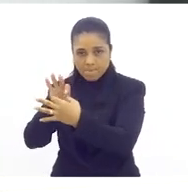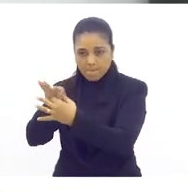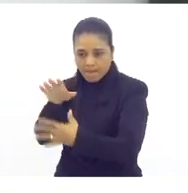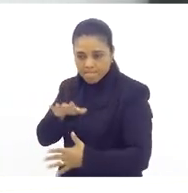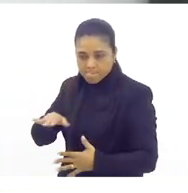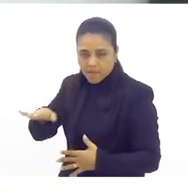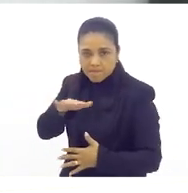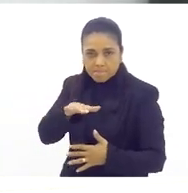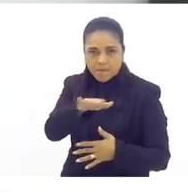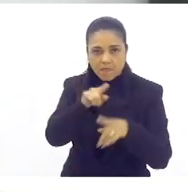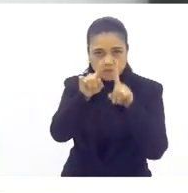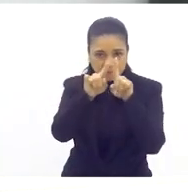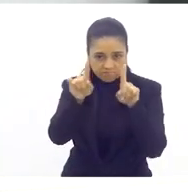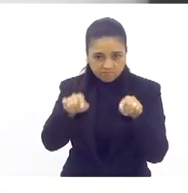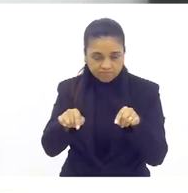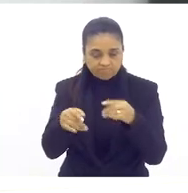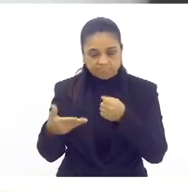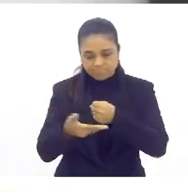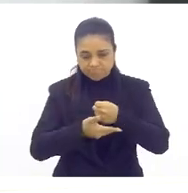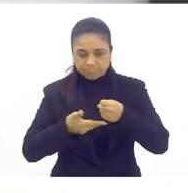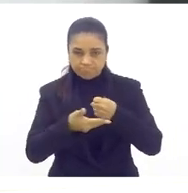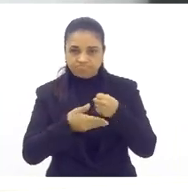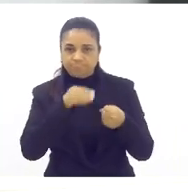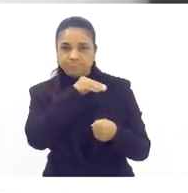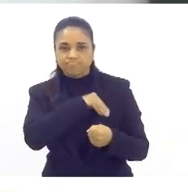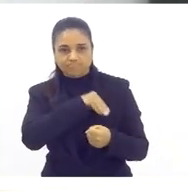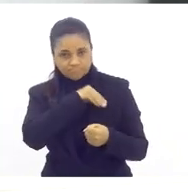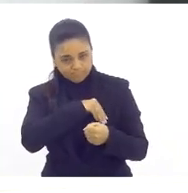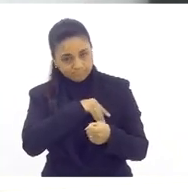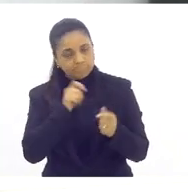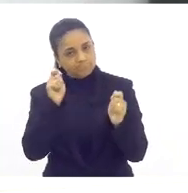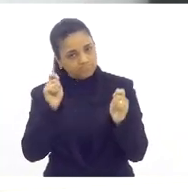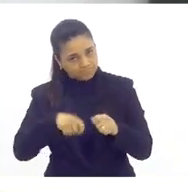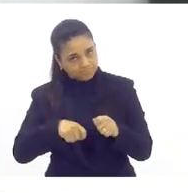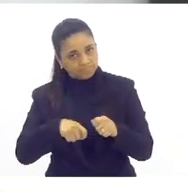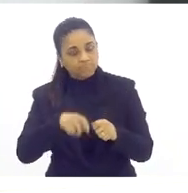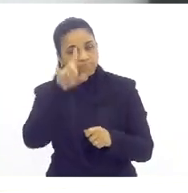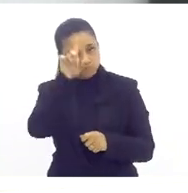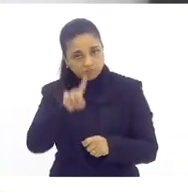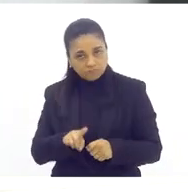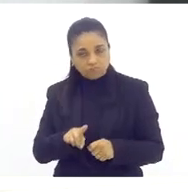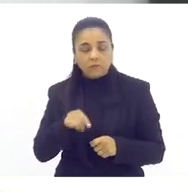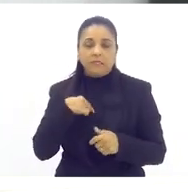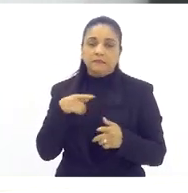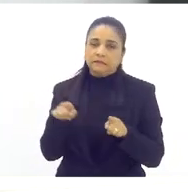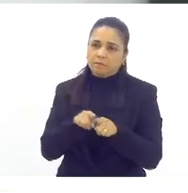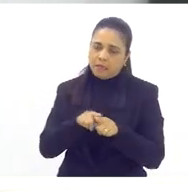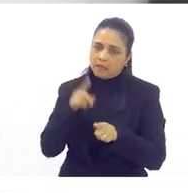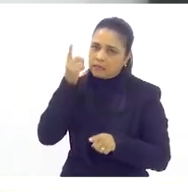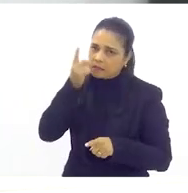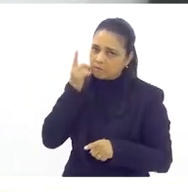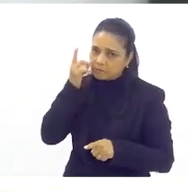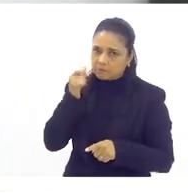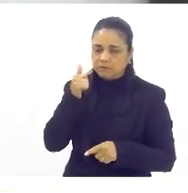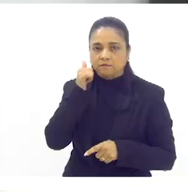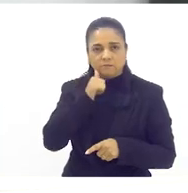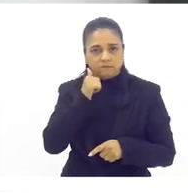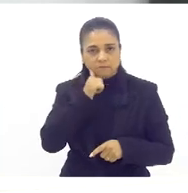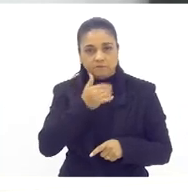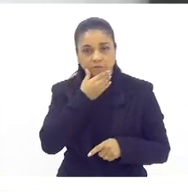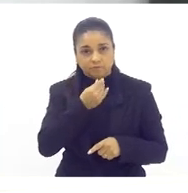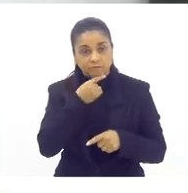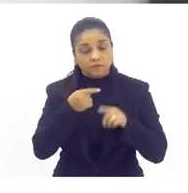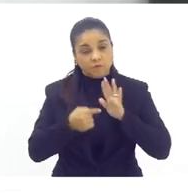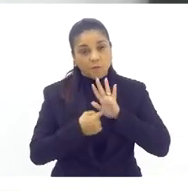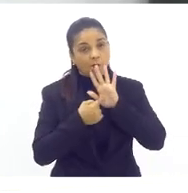servidores garantindo aí o piso né na sua base mas também deputada e deputado a todos aqui venho trazer